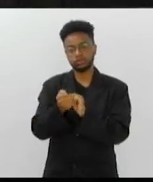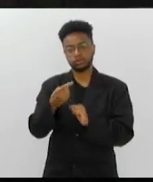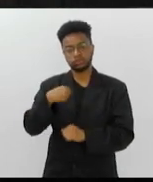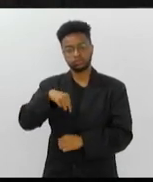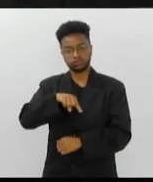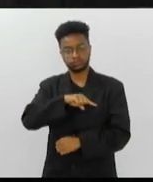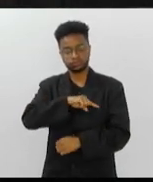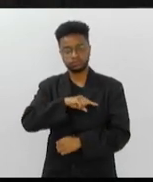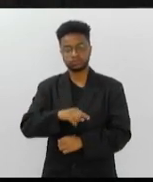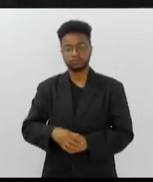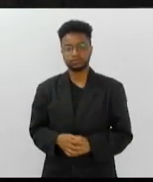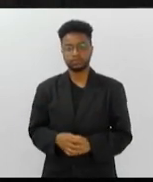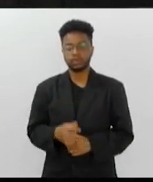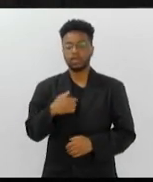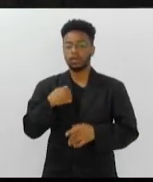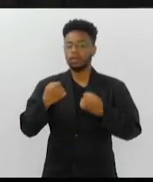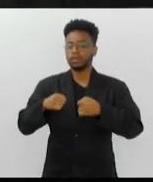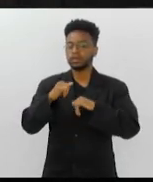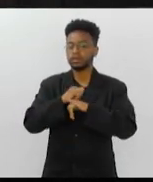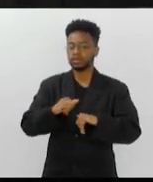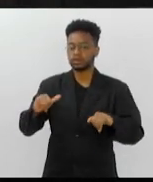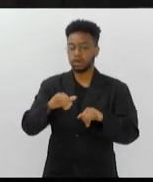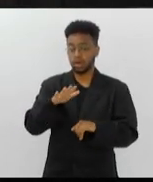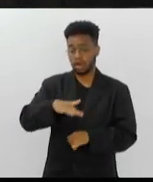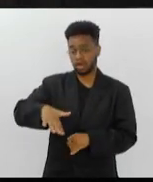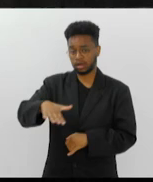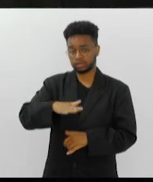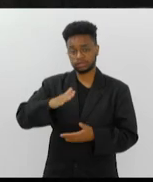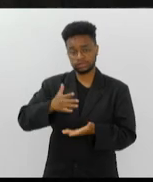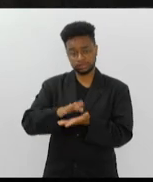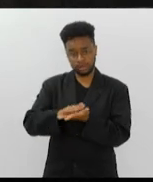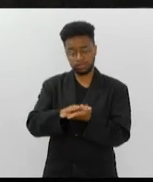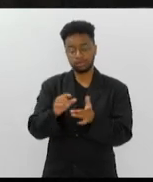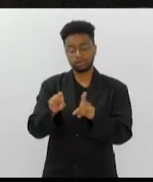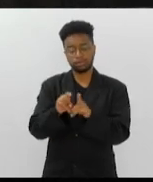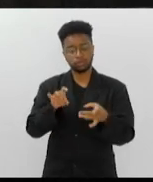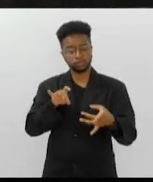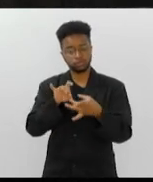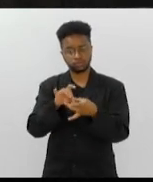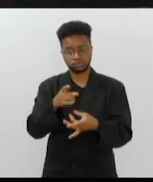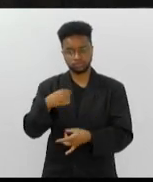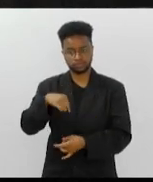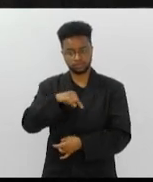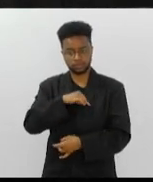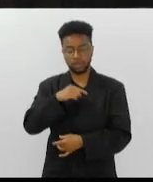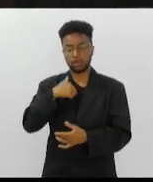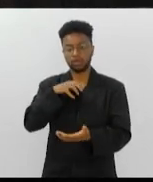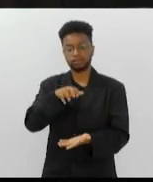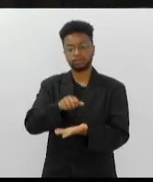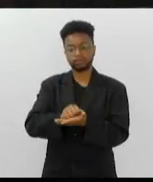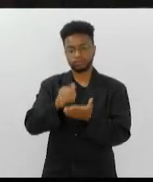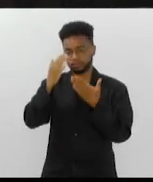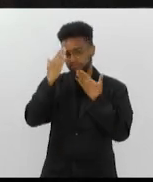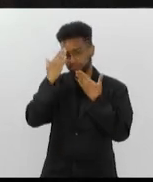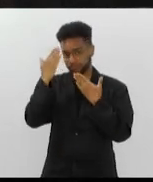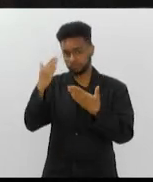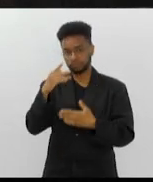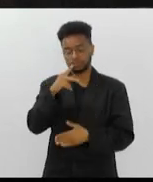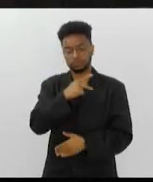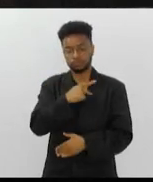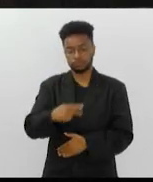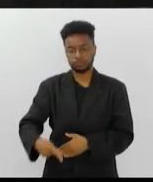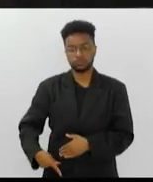devo dizer que o mundo do samba caminhou também conosco. Quero registrar minha gratidão ao presidente